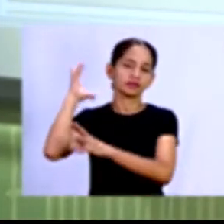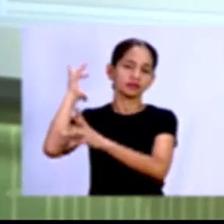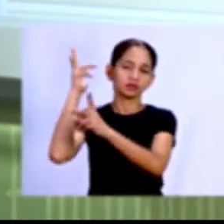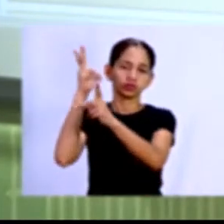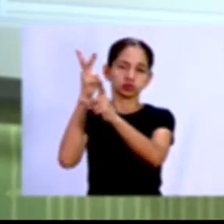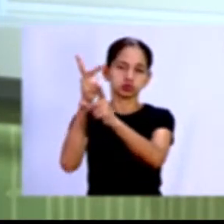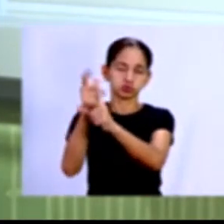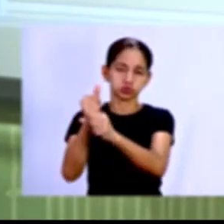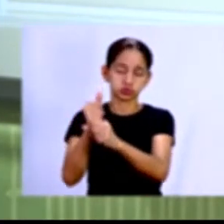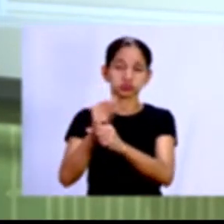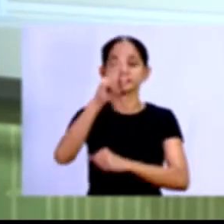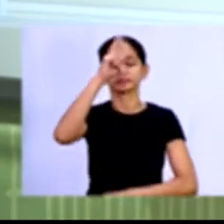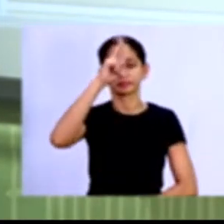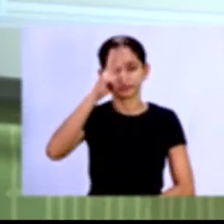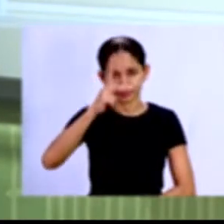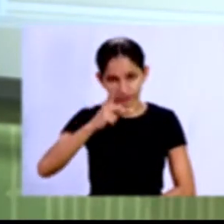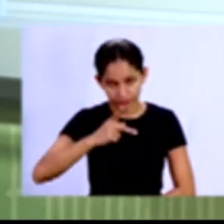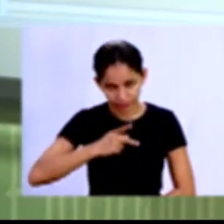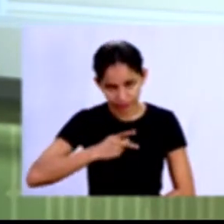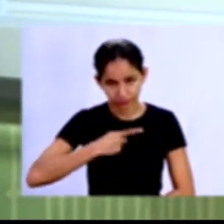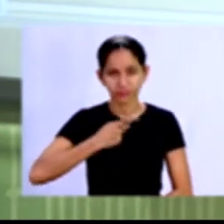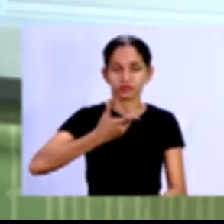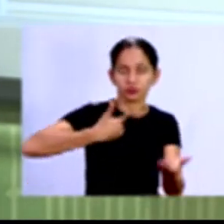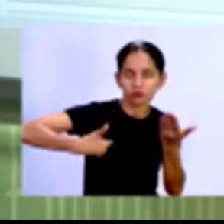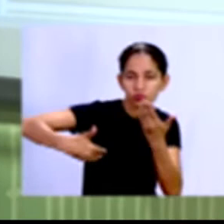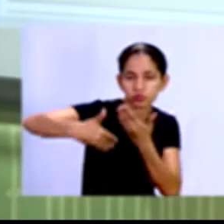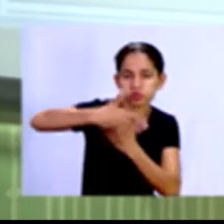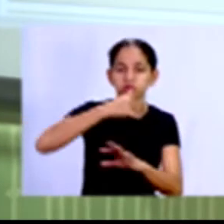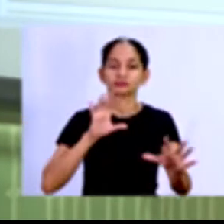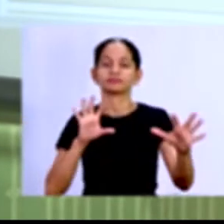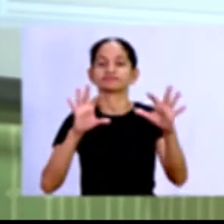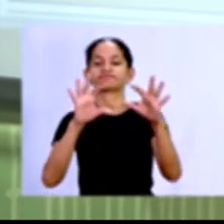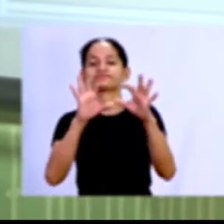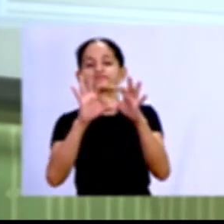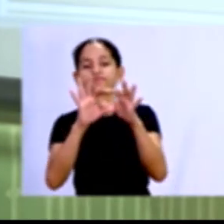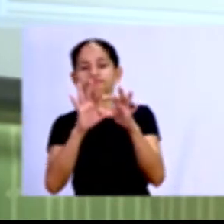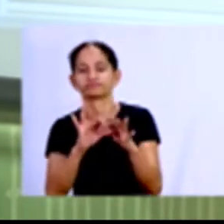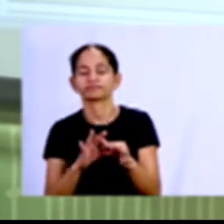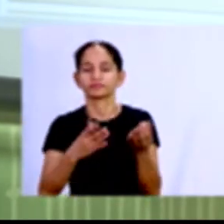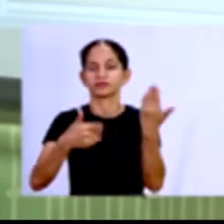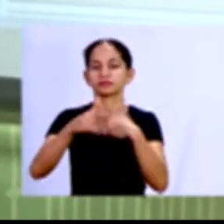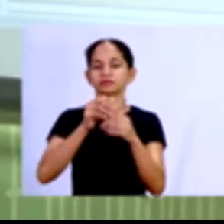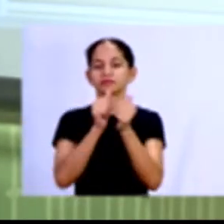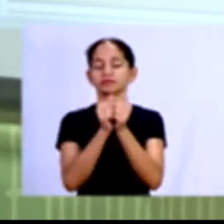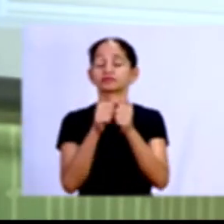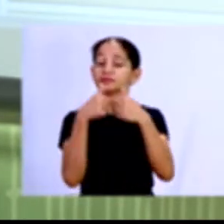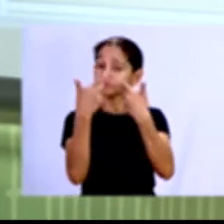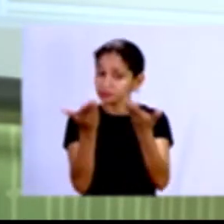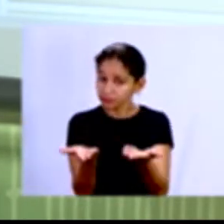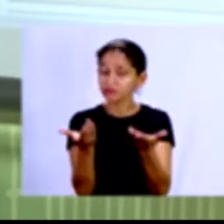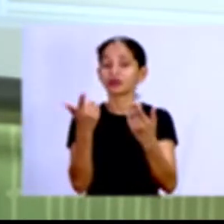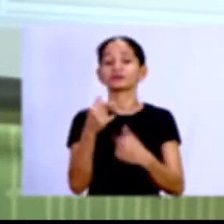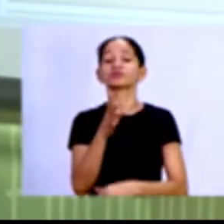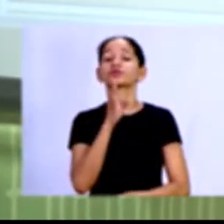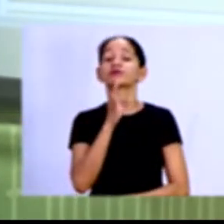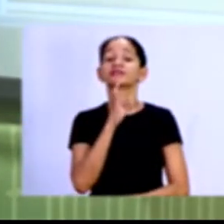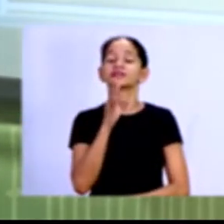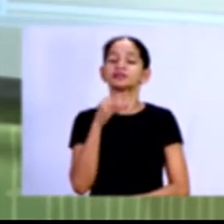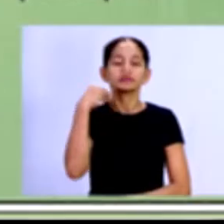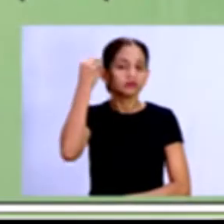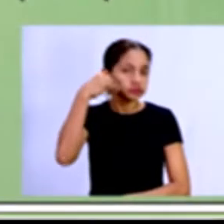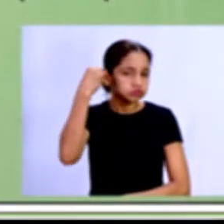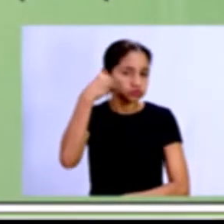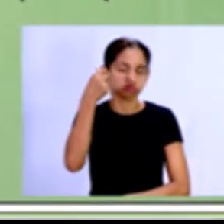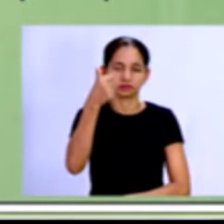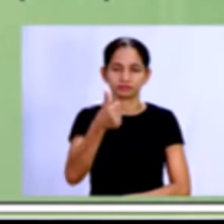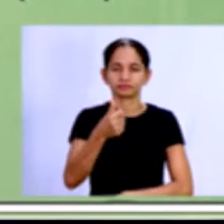quê? Autonomia, cooperação e interação. Então, você teve a oportunidade de conhecer esses princípios.